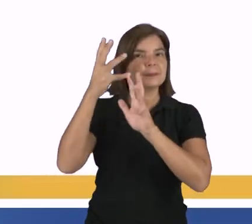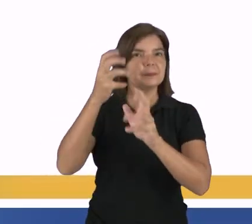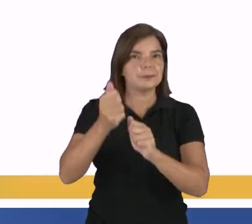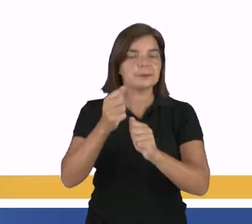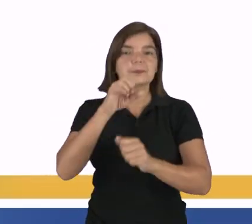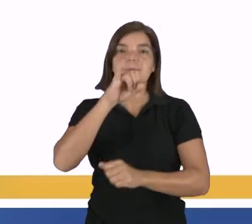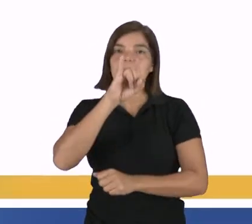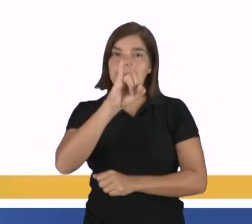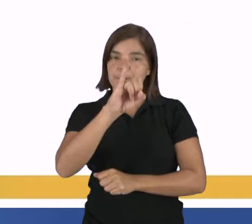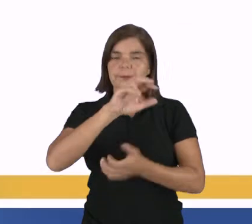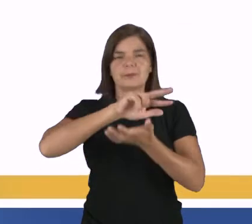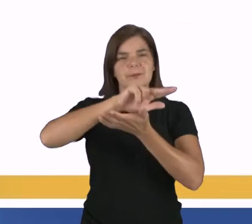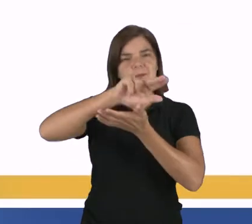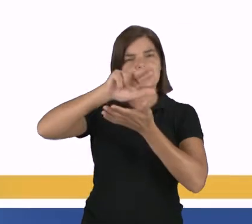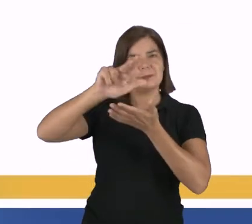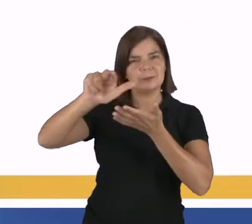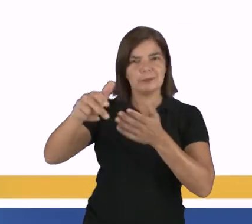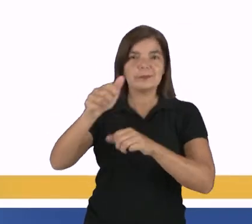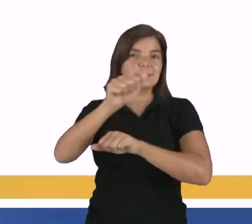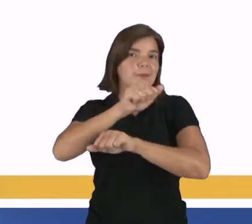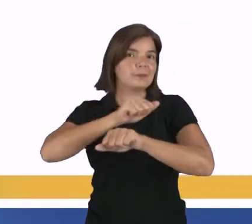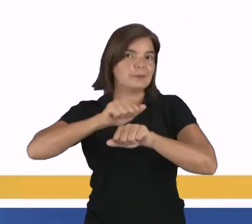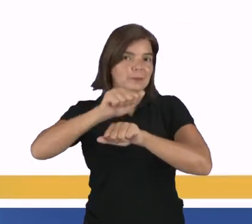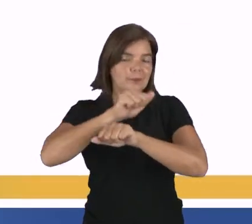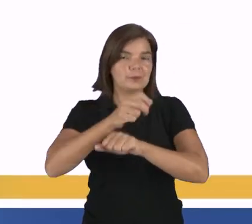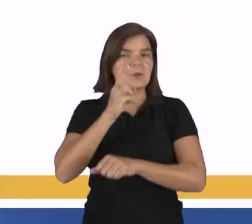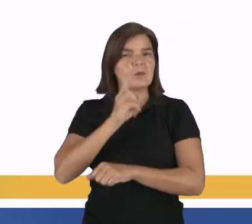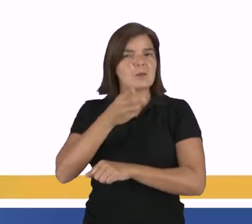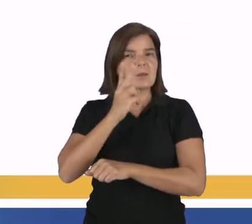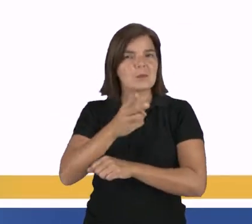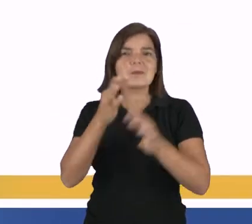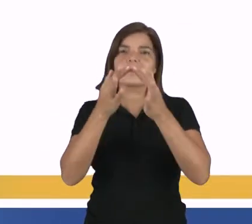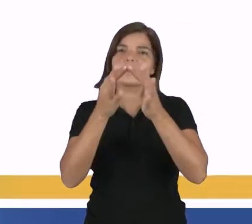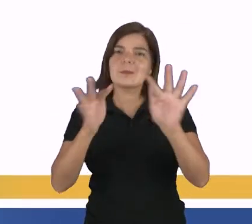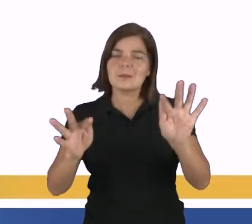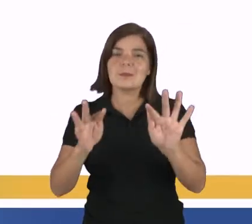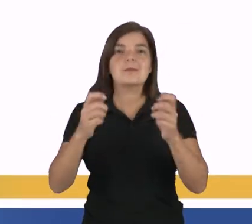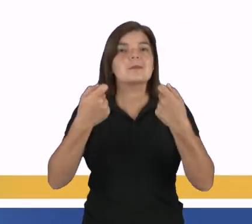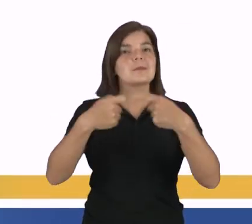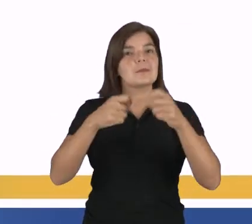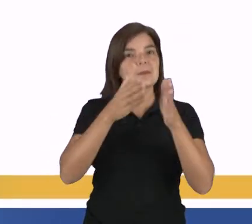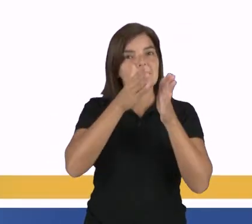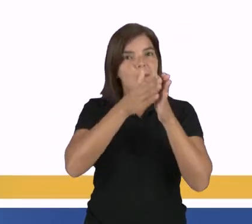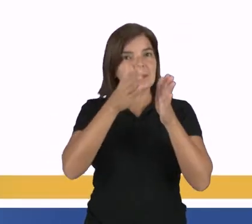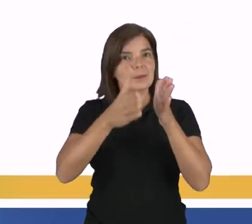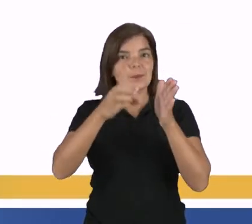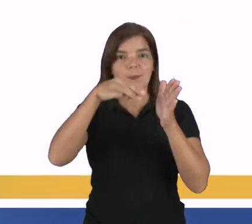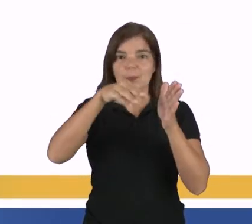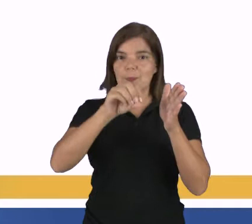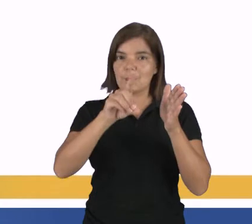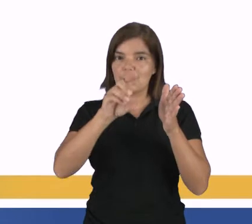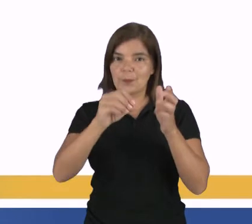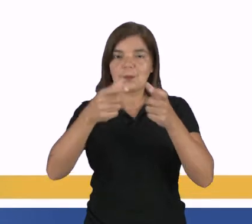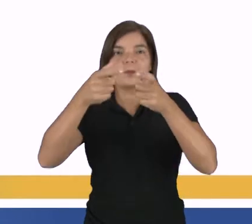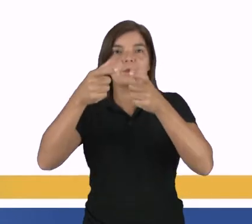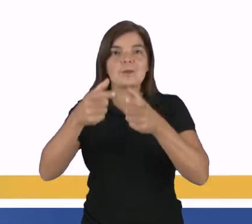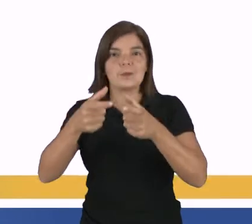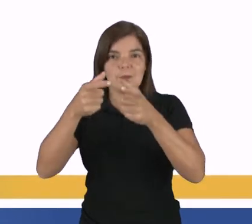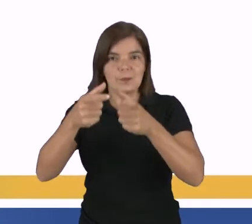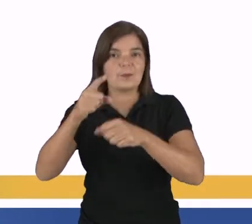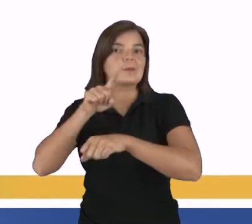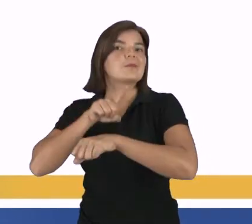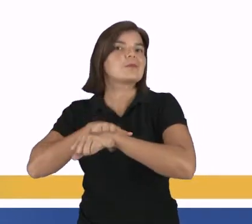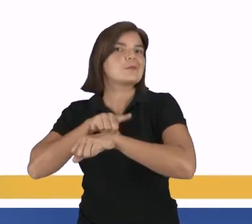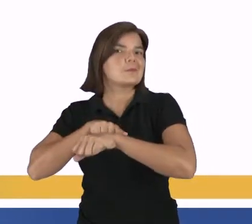Se aparecerem diversos tipos de advérbios numa mesma frase, deve seguir a ordem modo, lugar